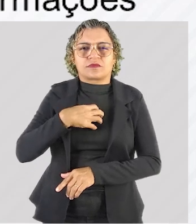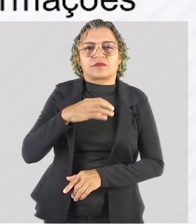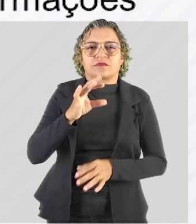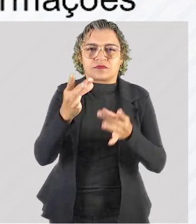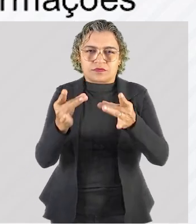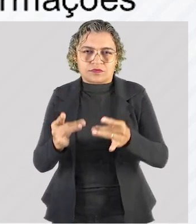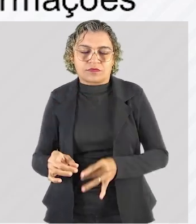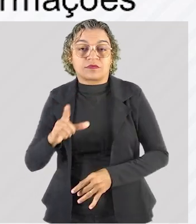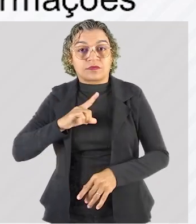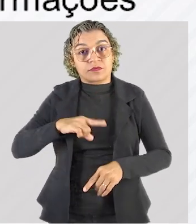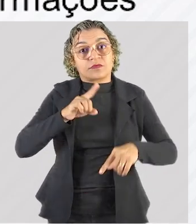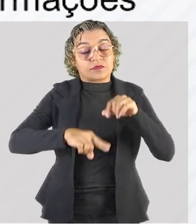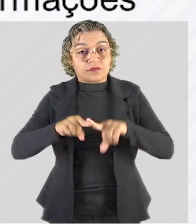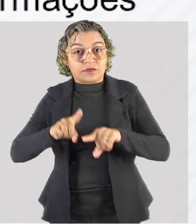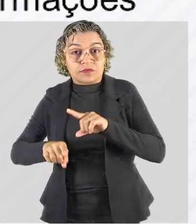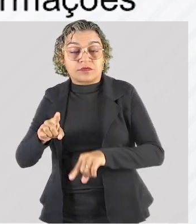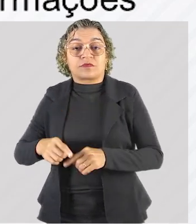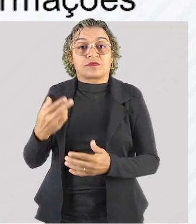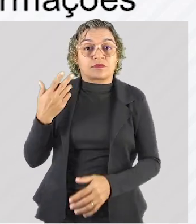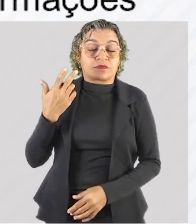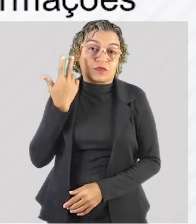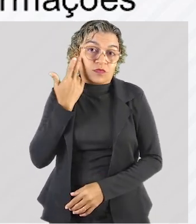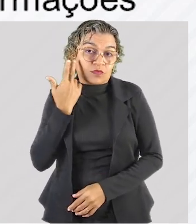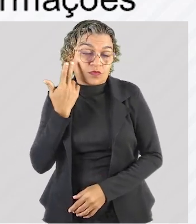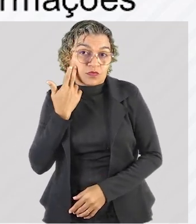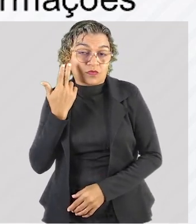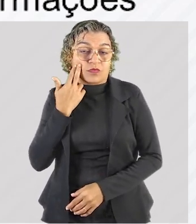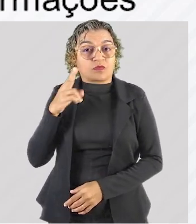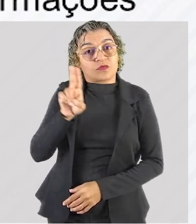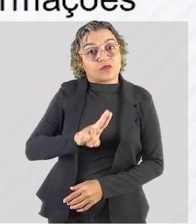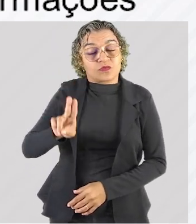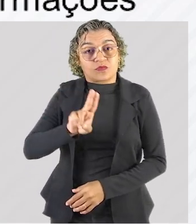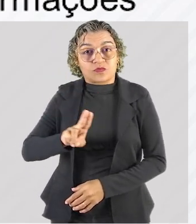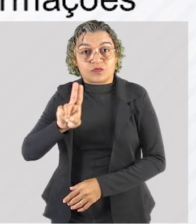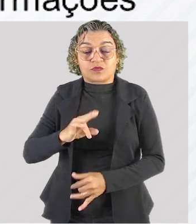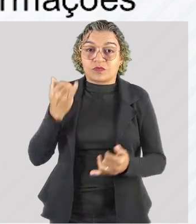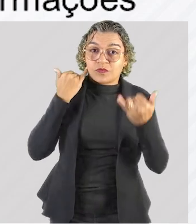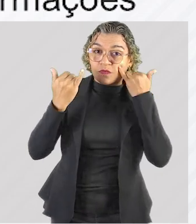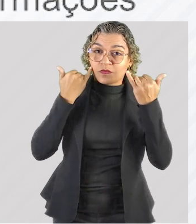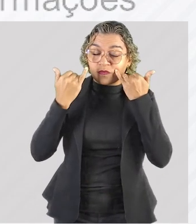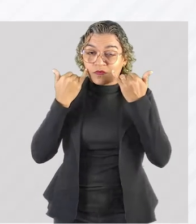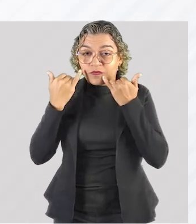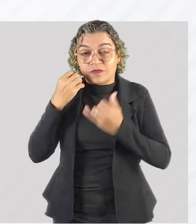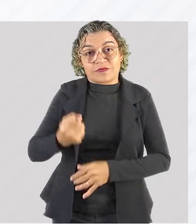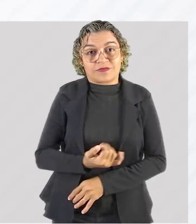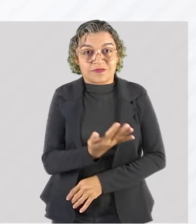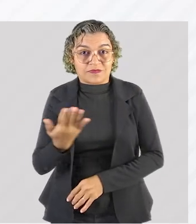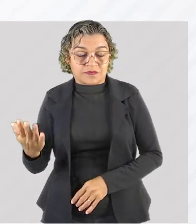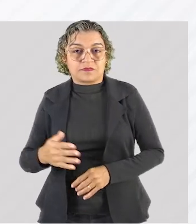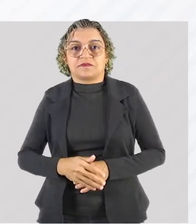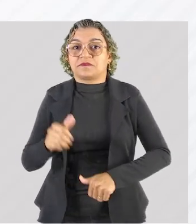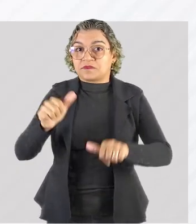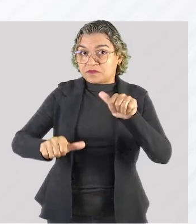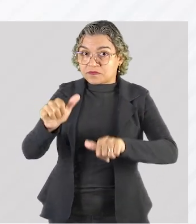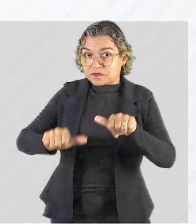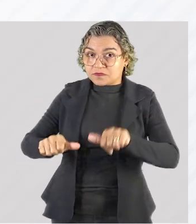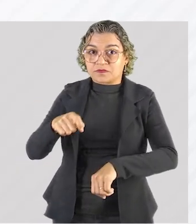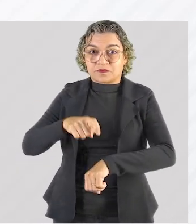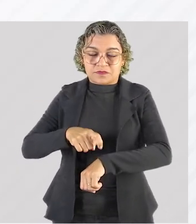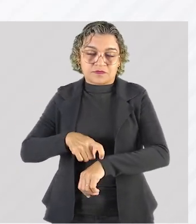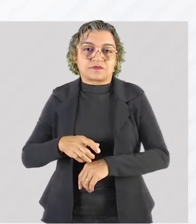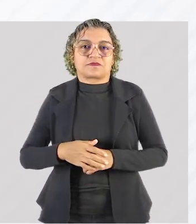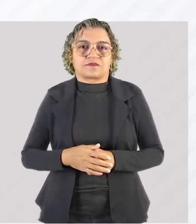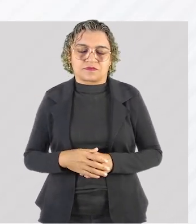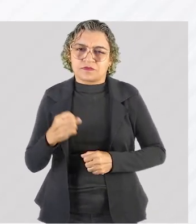são consideradas ferramentas comuns para aplicações que apresentam informações quantitativas. Analise a seguinte